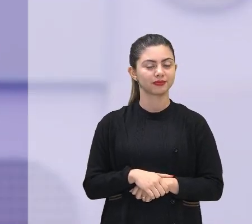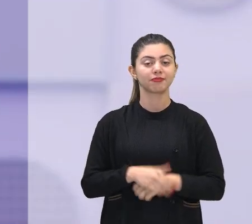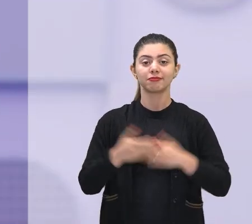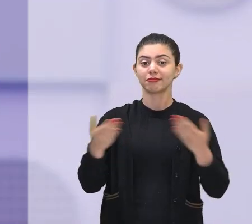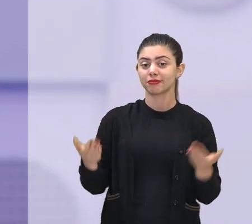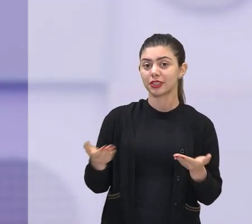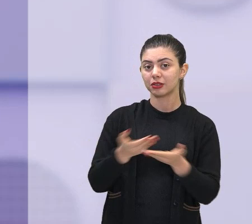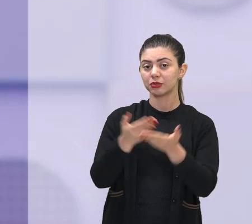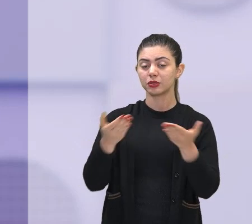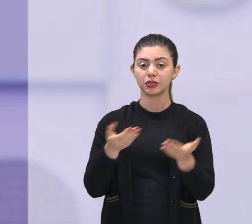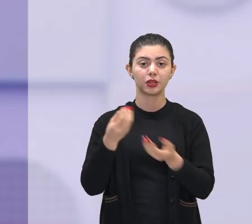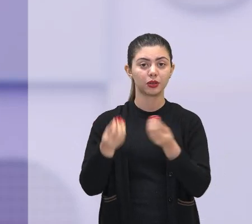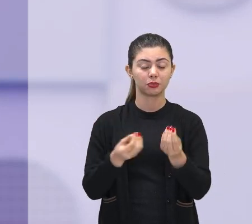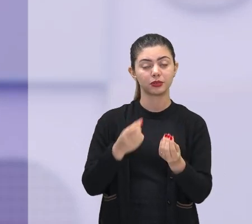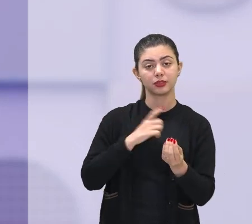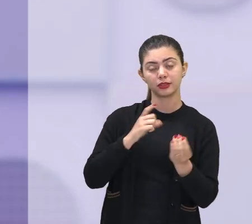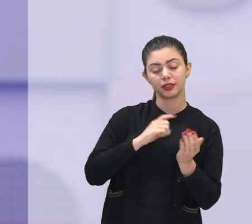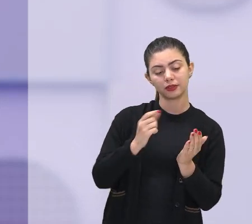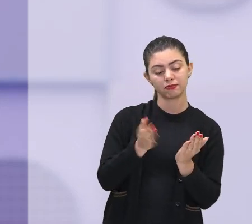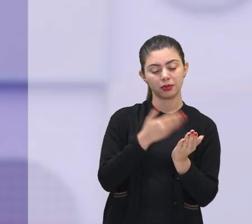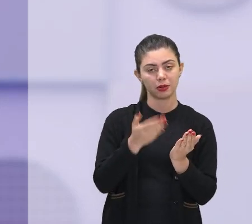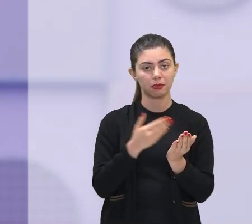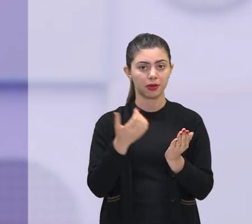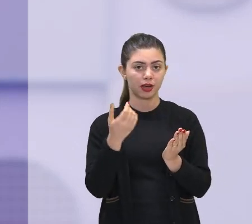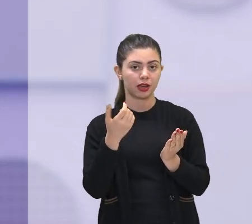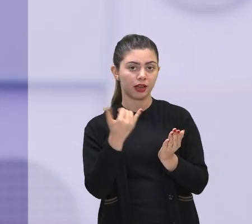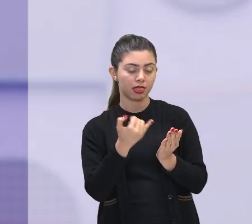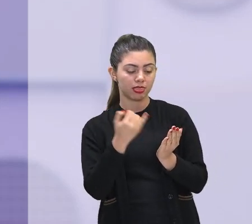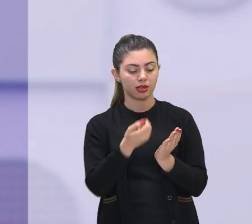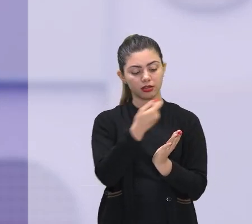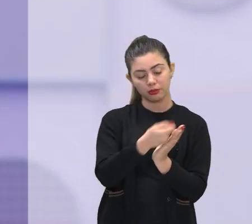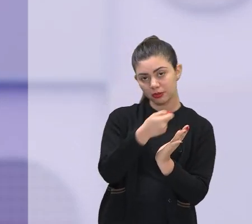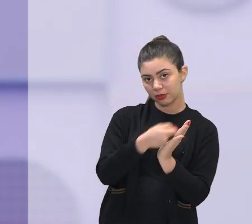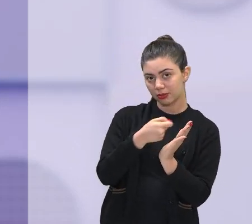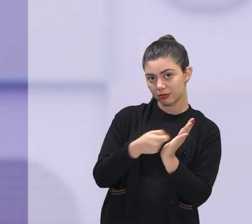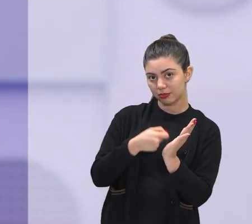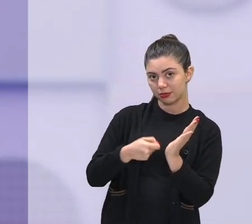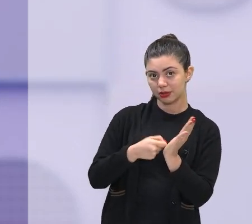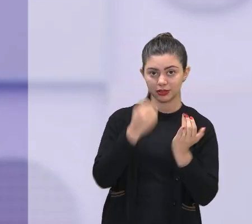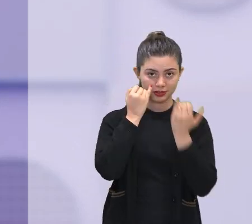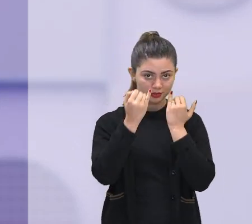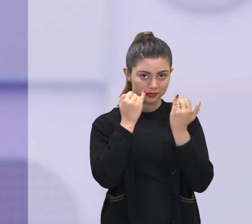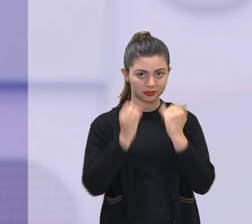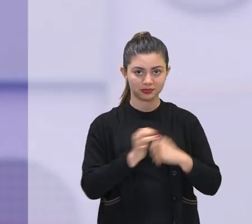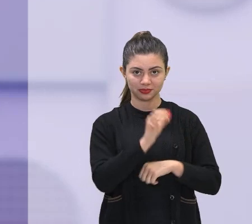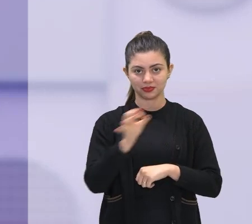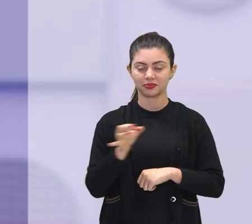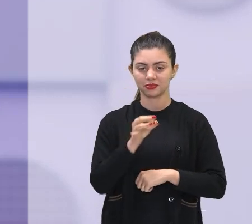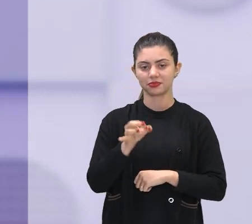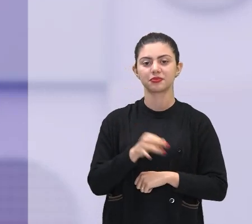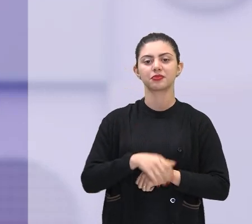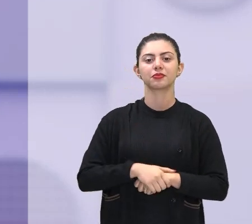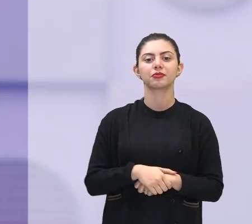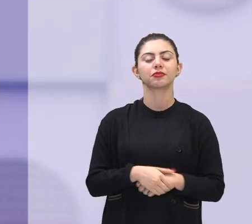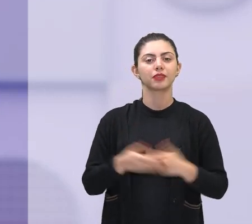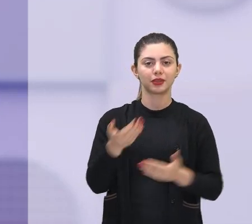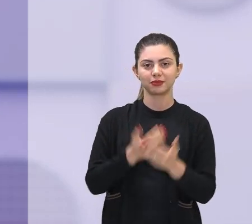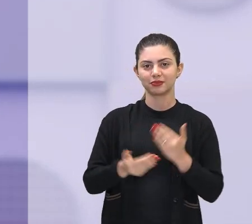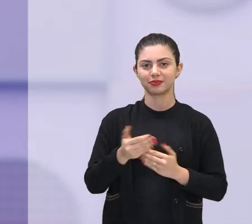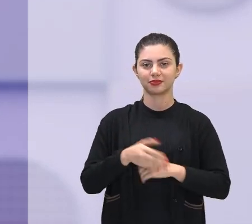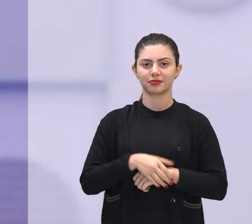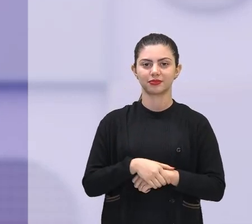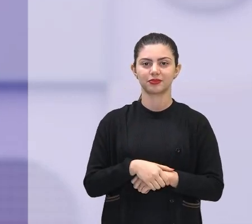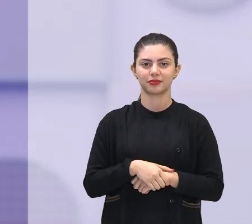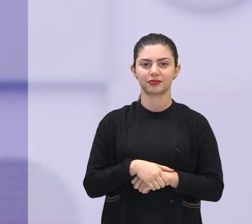Agora você pega o seu caderno, a sua caneta, o seu lápis, para fazer as anotações importantes e vamos à